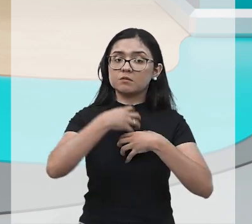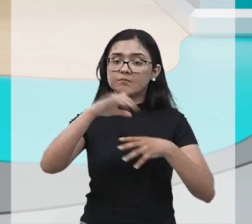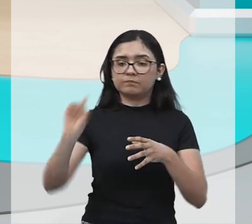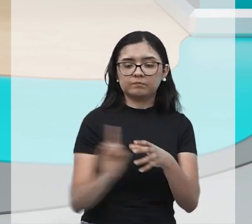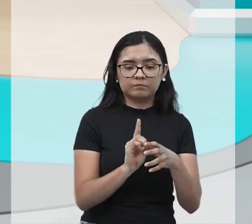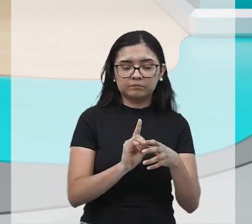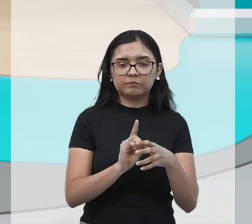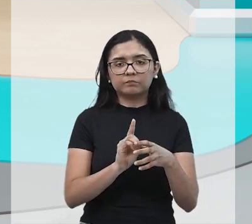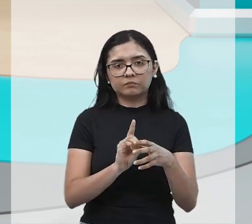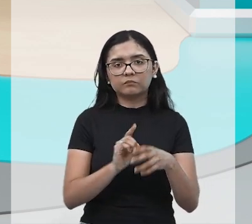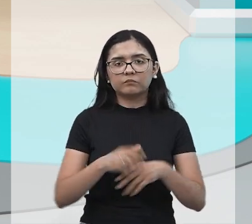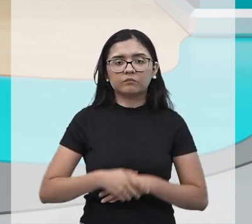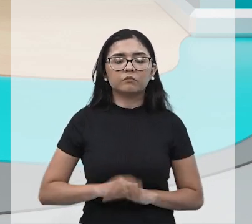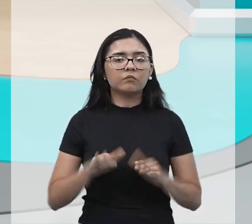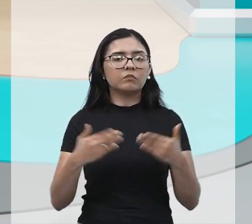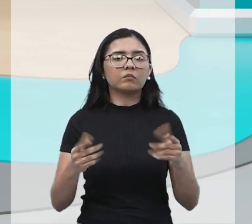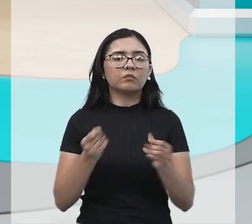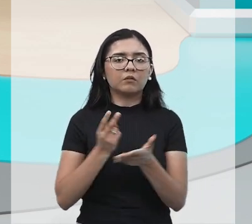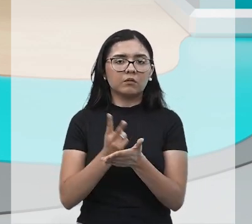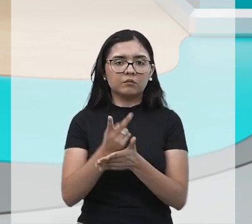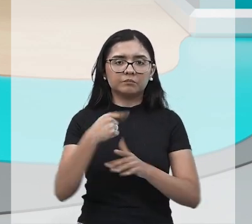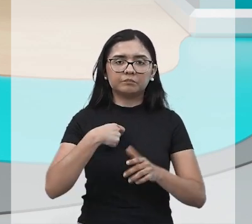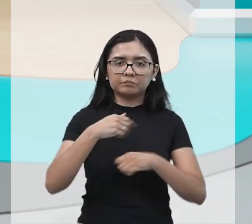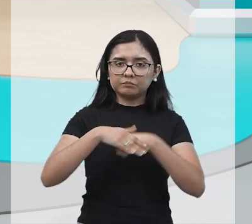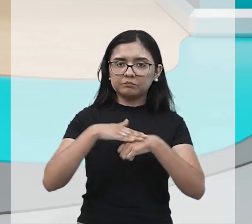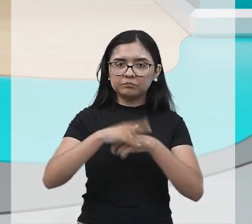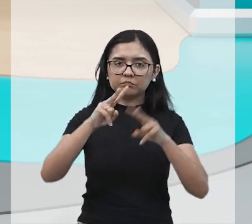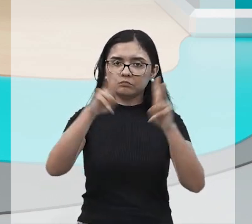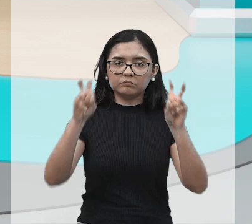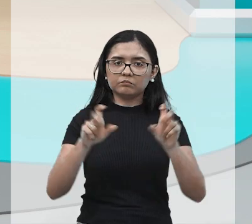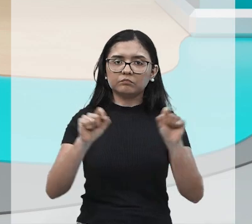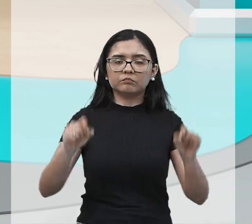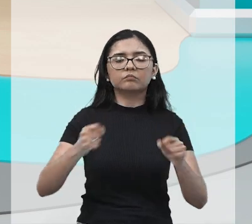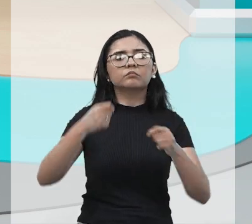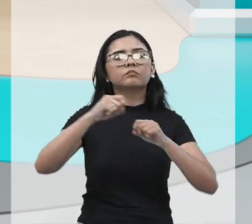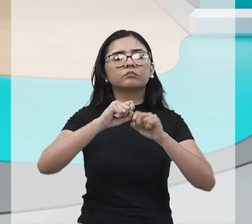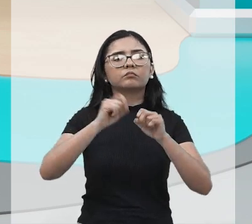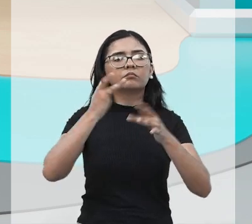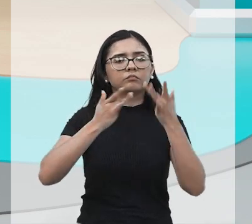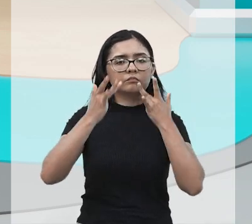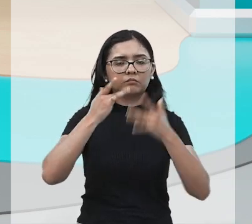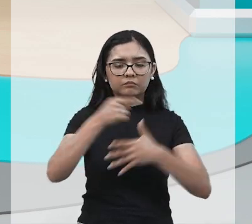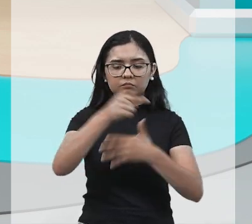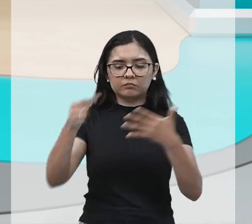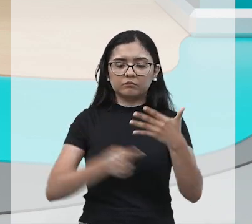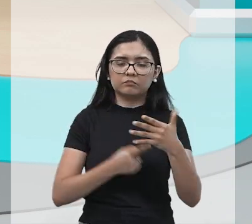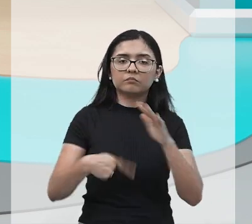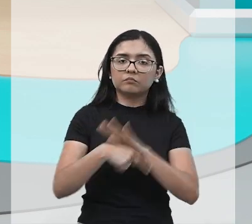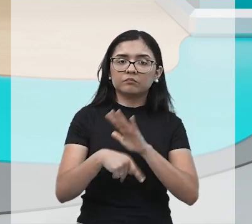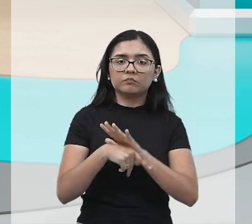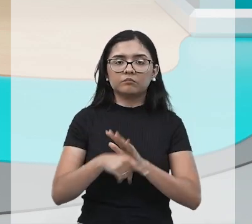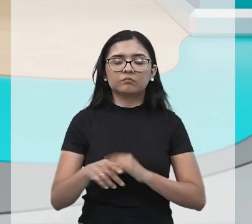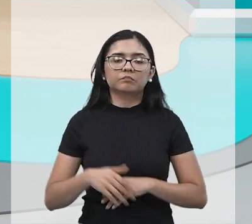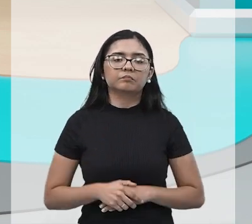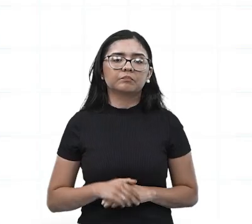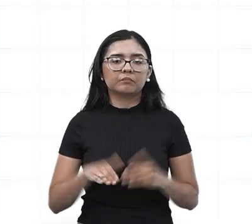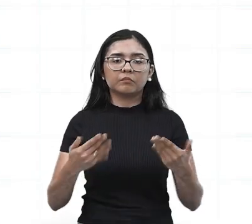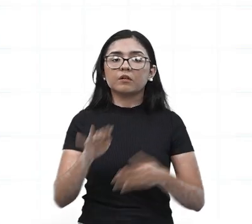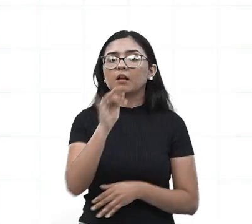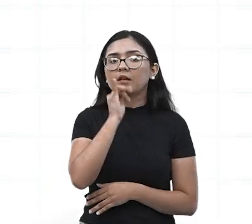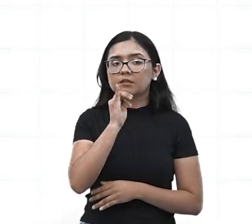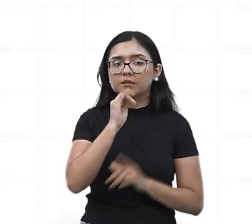pertencente àquele mundo. Então, continuando a nossa conversa sobre teatro, vamos falar de alguns elementos específicos do teatro. Por exemplo, a